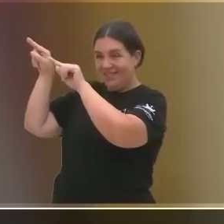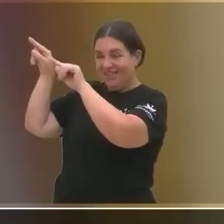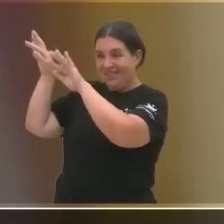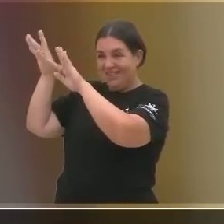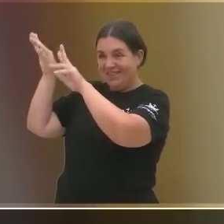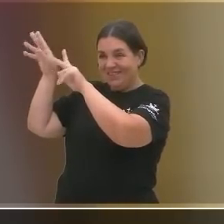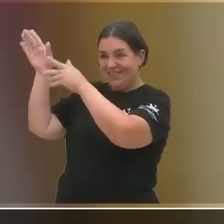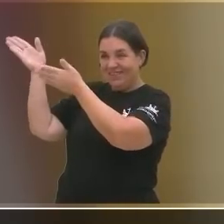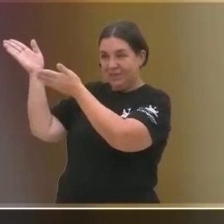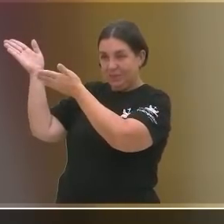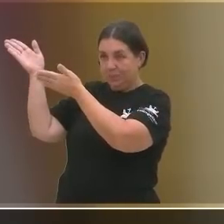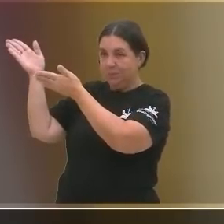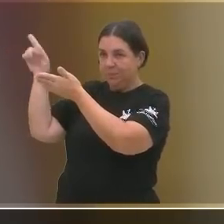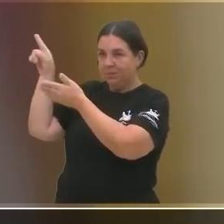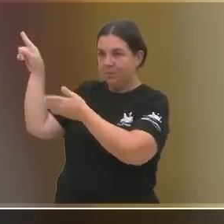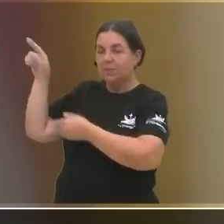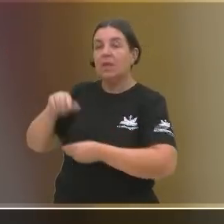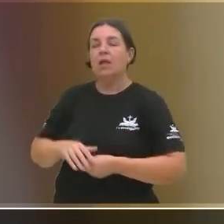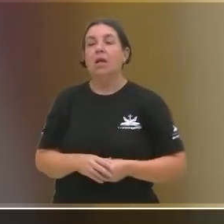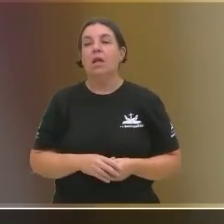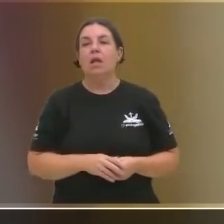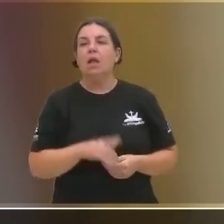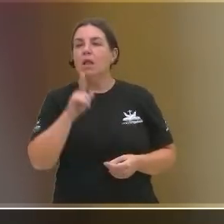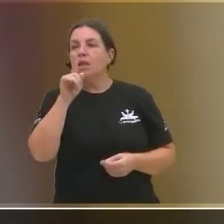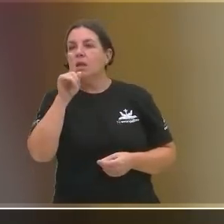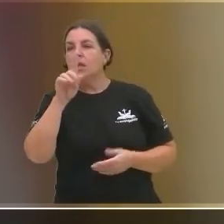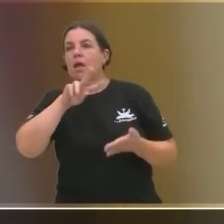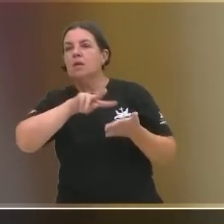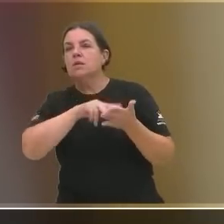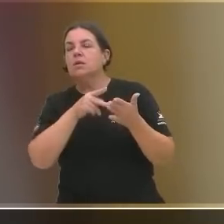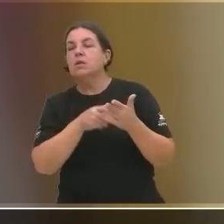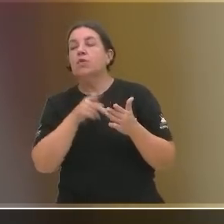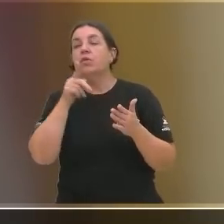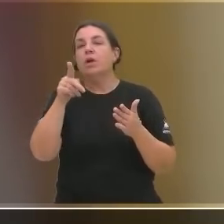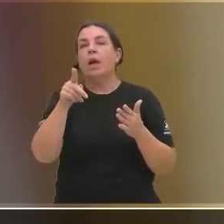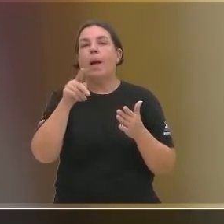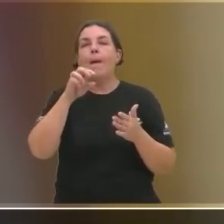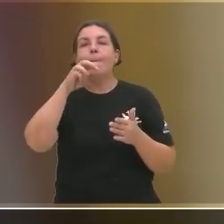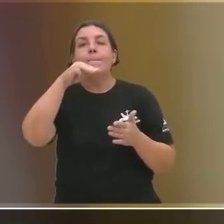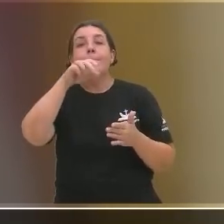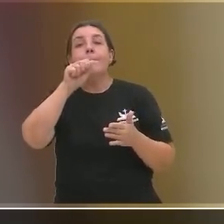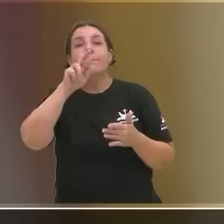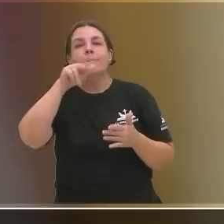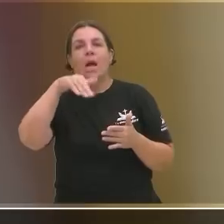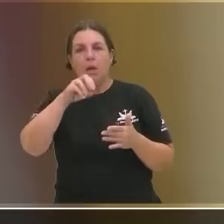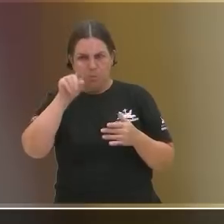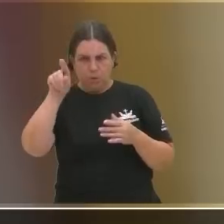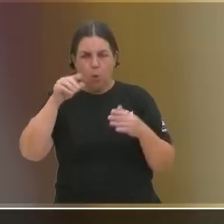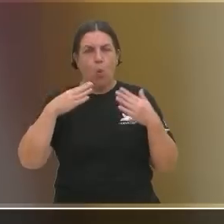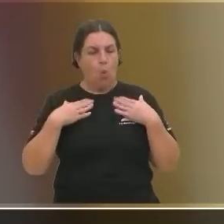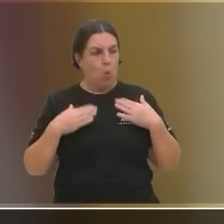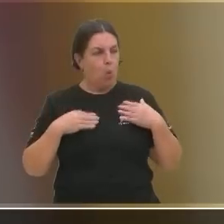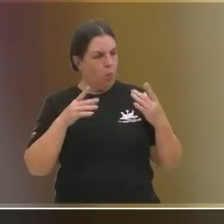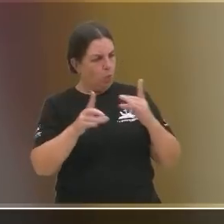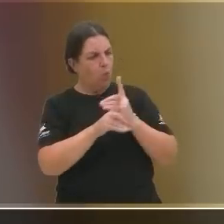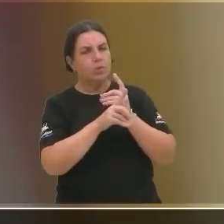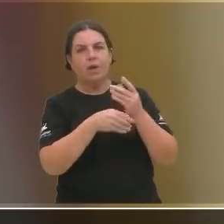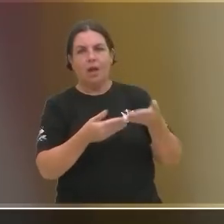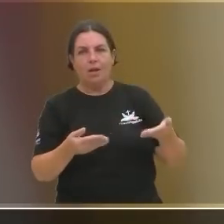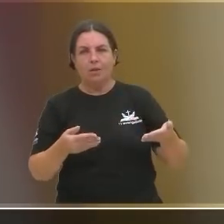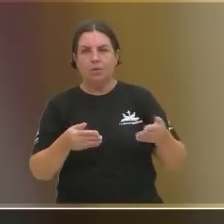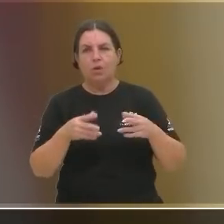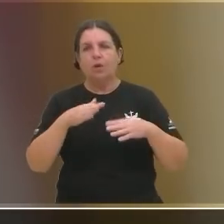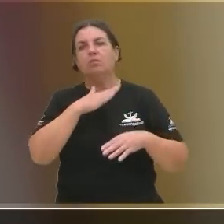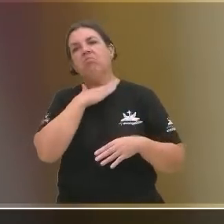em casa que é uma representação em mármore do seu corpo do jeito que foi encontrado